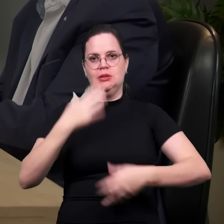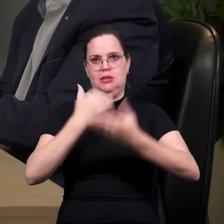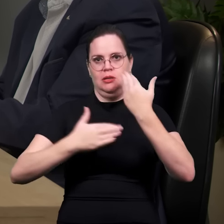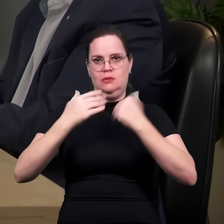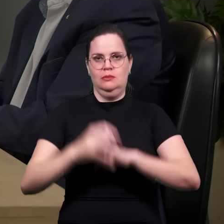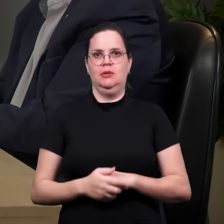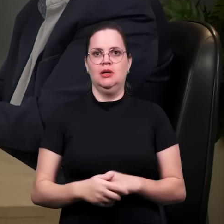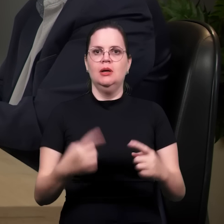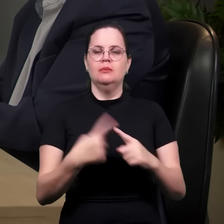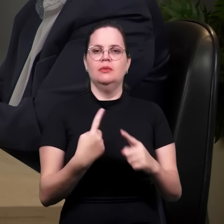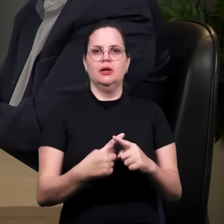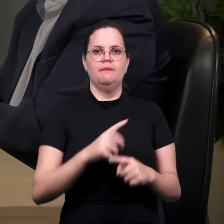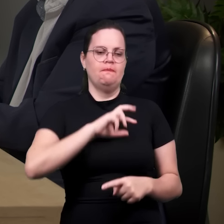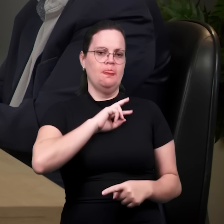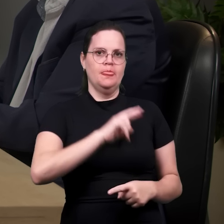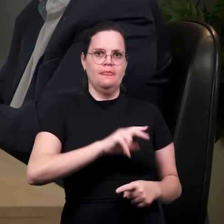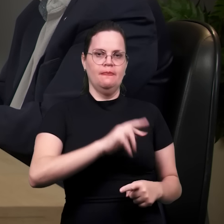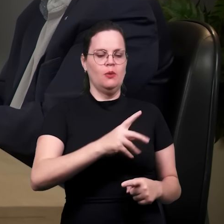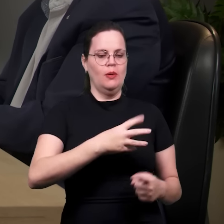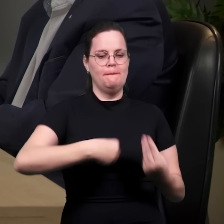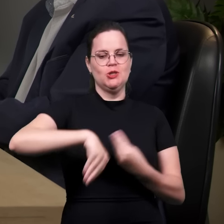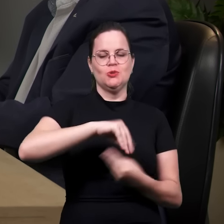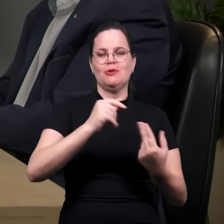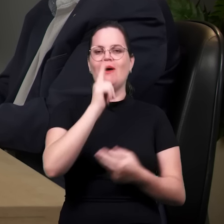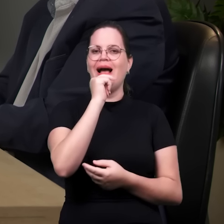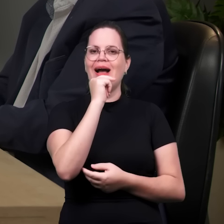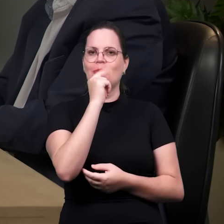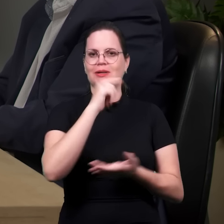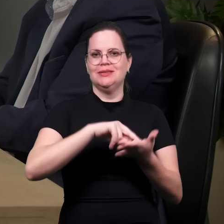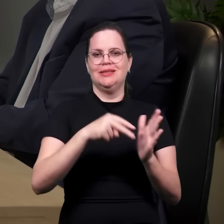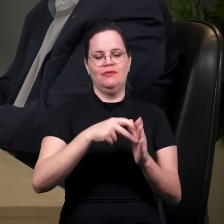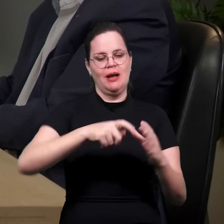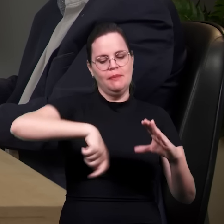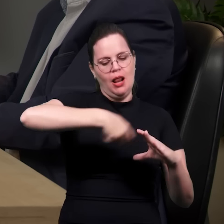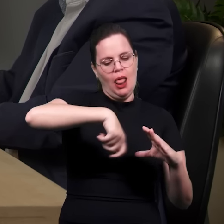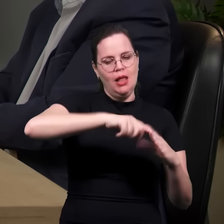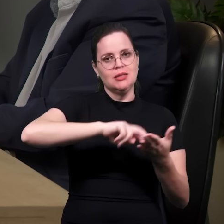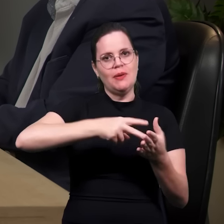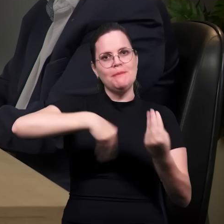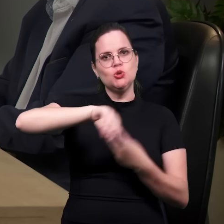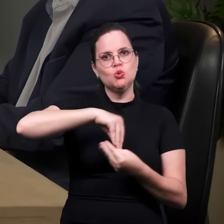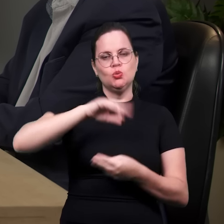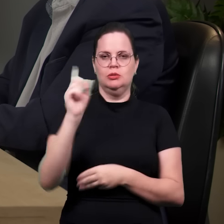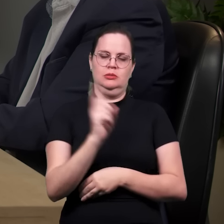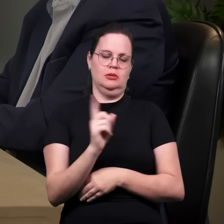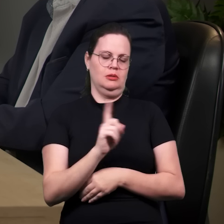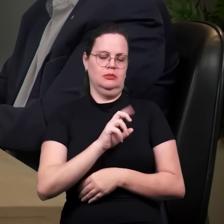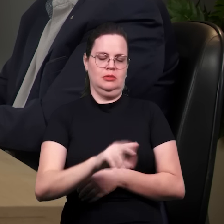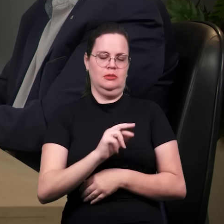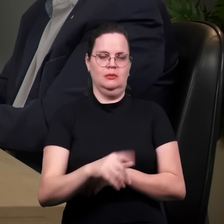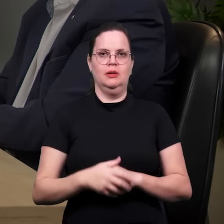em água, ou seja, não é a palavra misturada, né? A palavra de Deus não é alimento para nós quando ela é misturada com aquilo que é do homem,